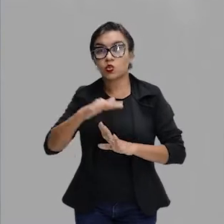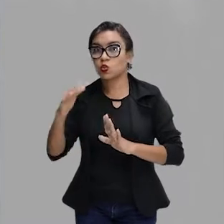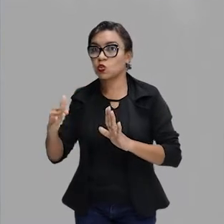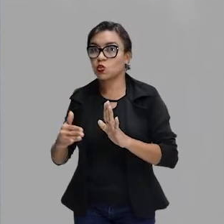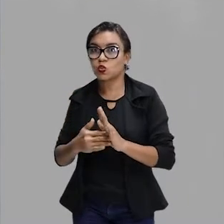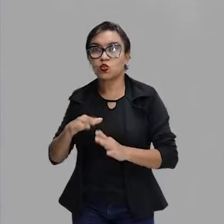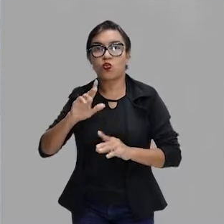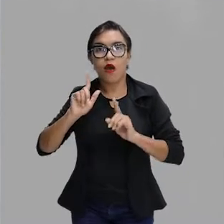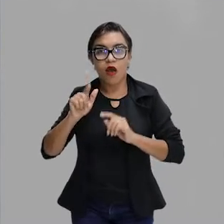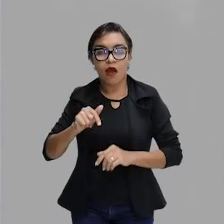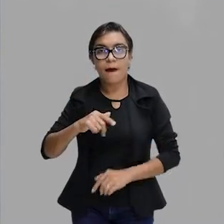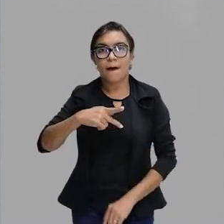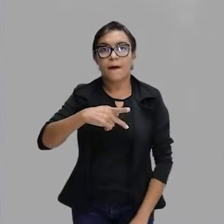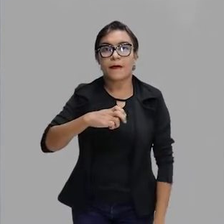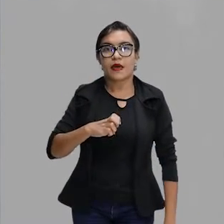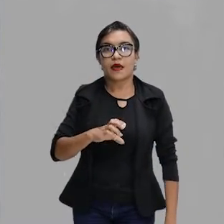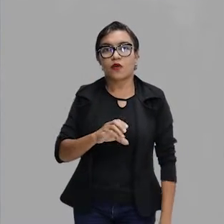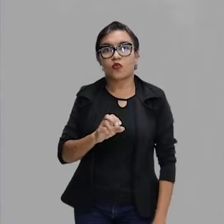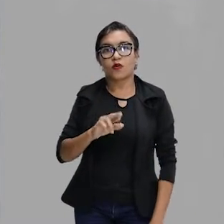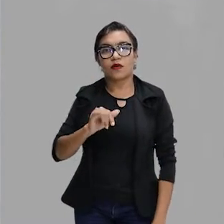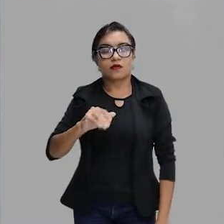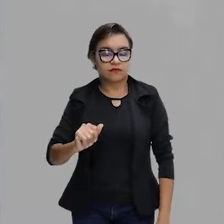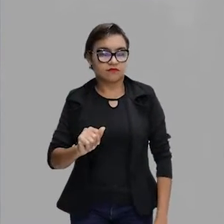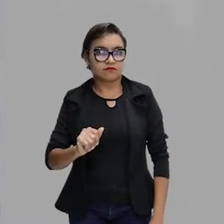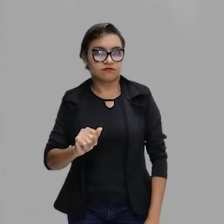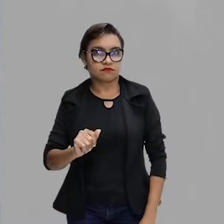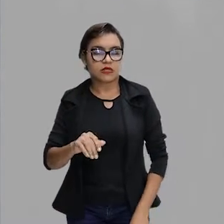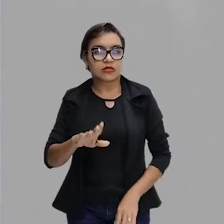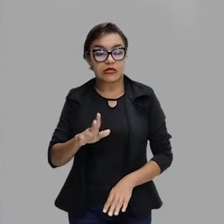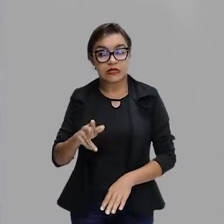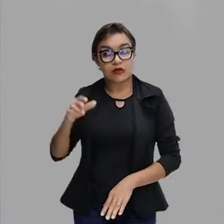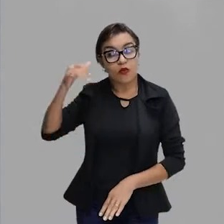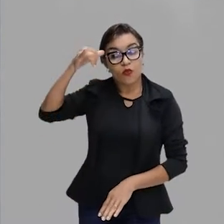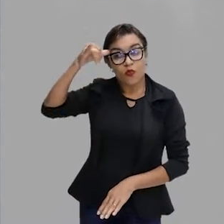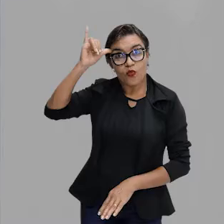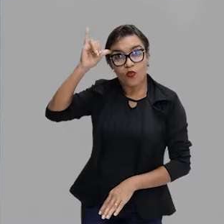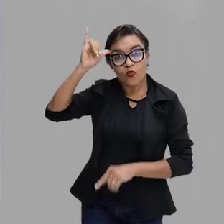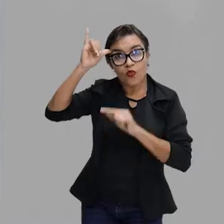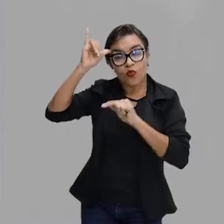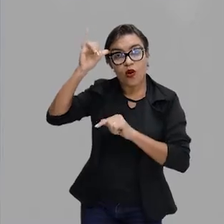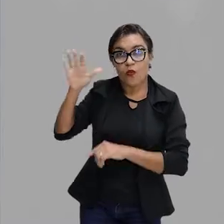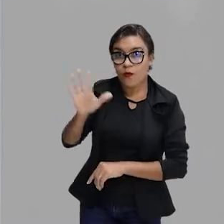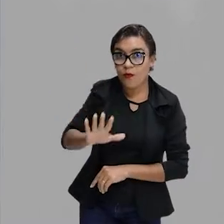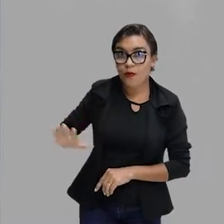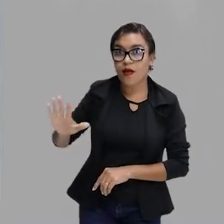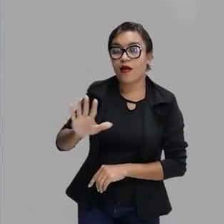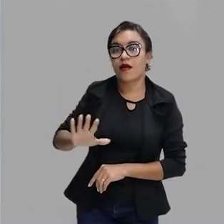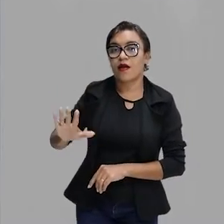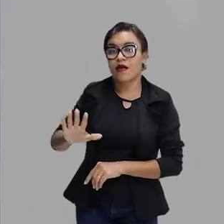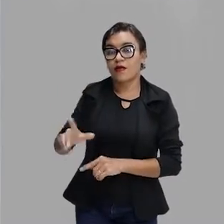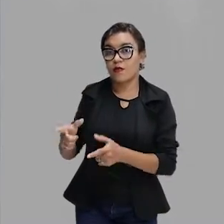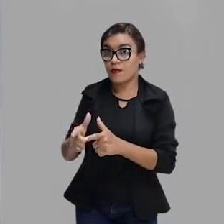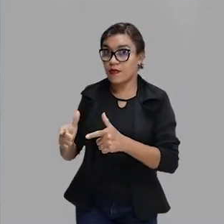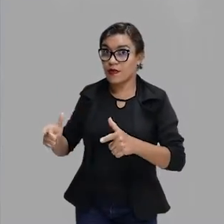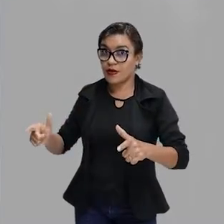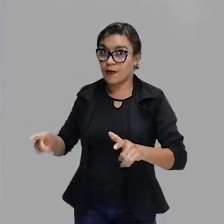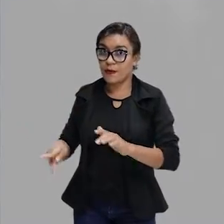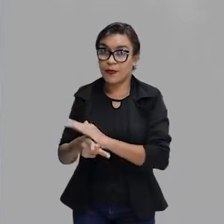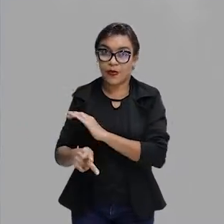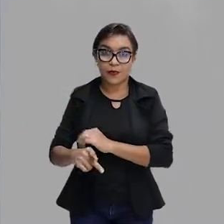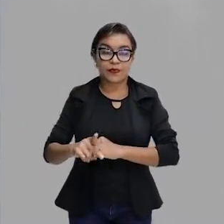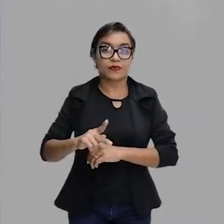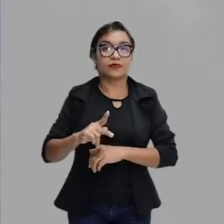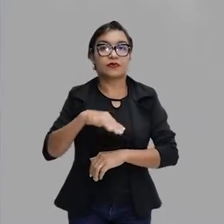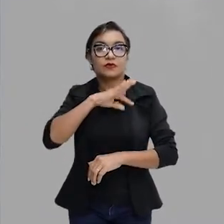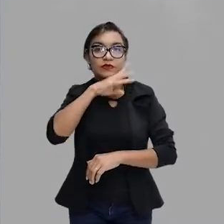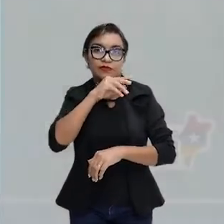Então, não esqueçam. A pecuária bovina ela é só um ramo de um campo maior que é a pecuária. Então vamos